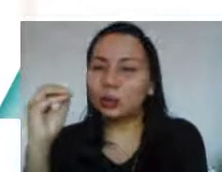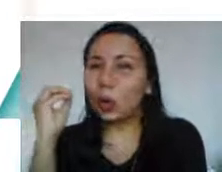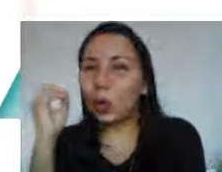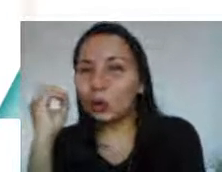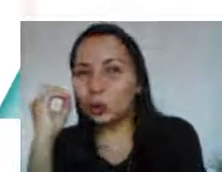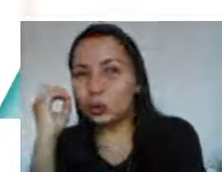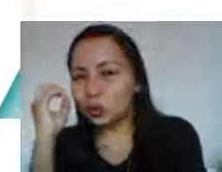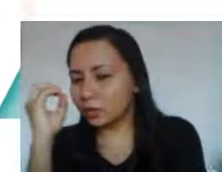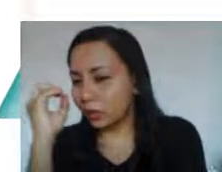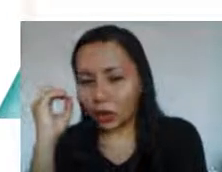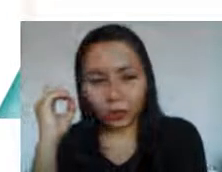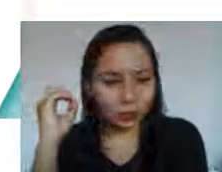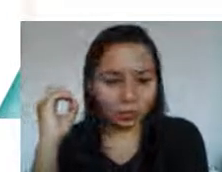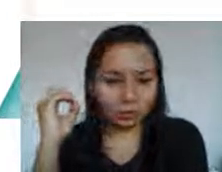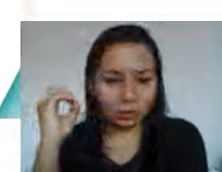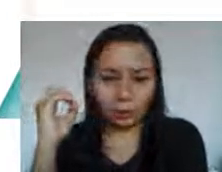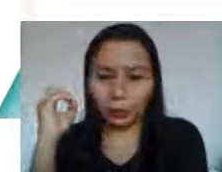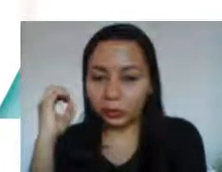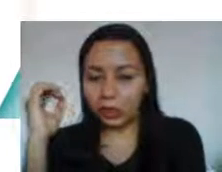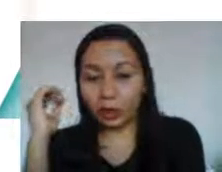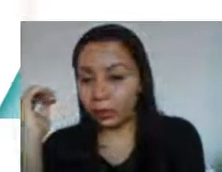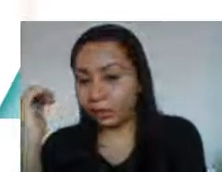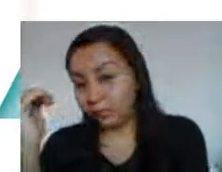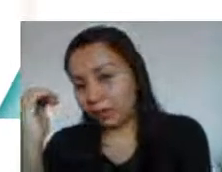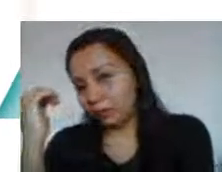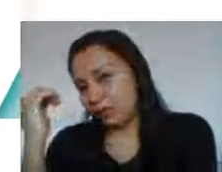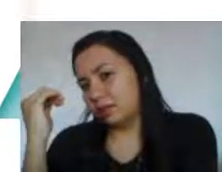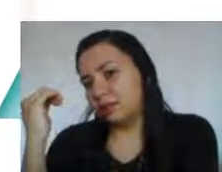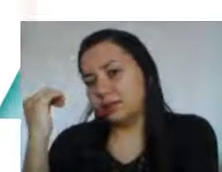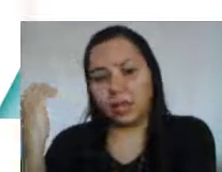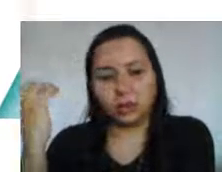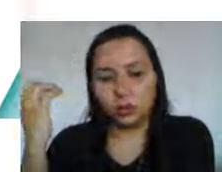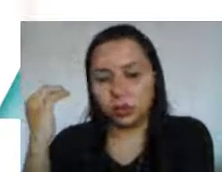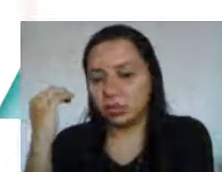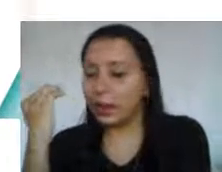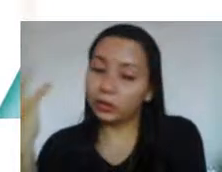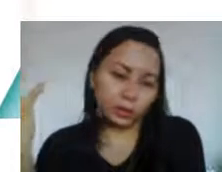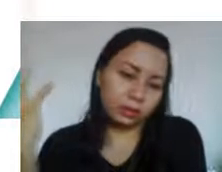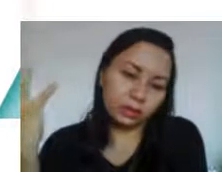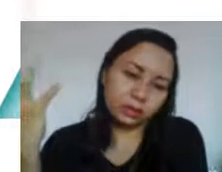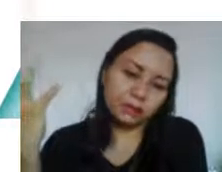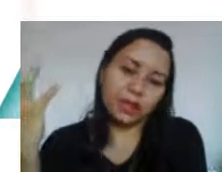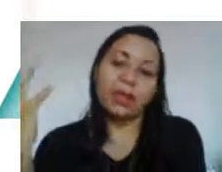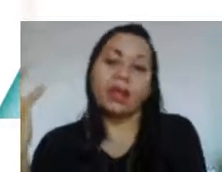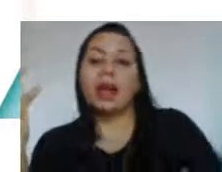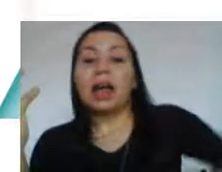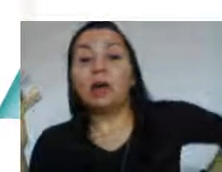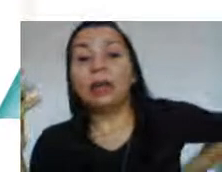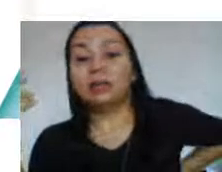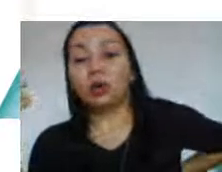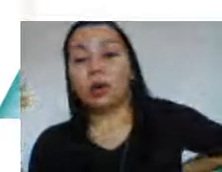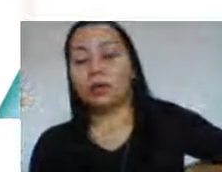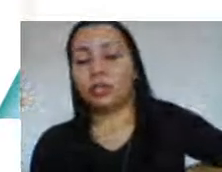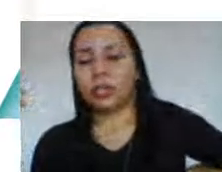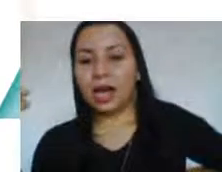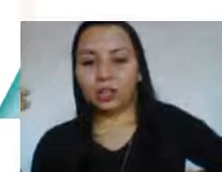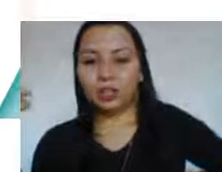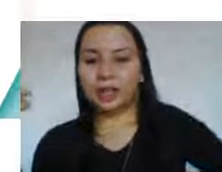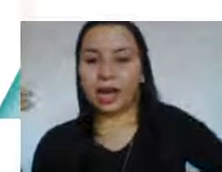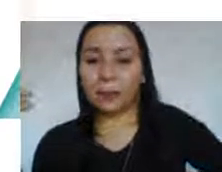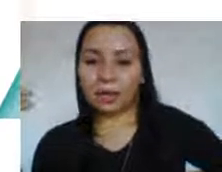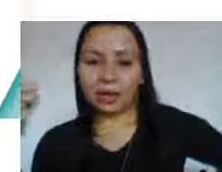apagaram todos os focos que poderiam levar a acontecer incêndios, todas as partículas, aumentou a